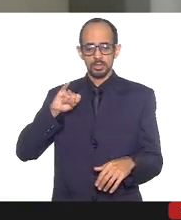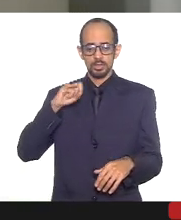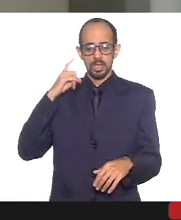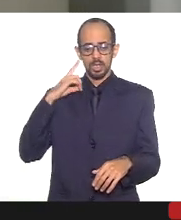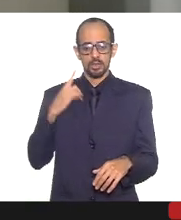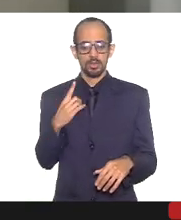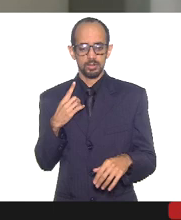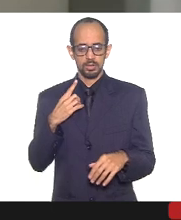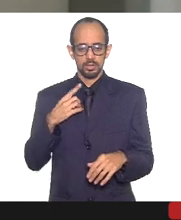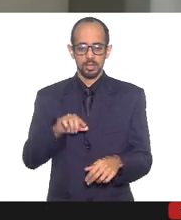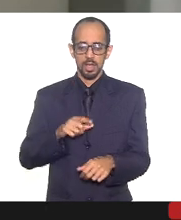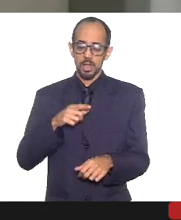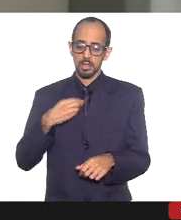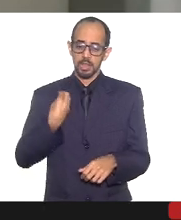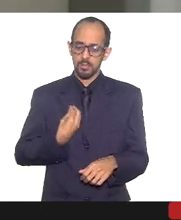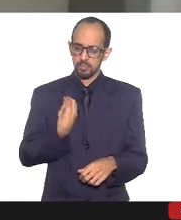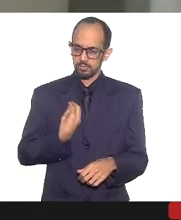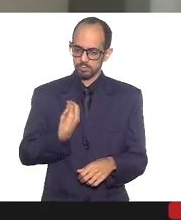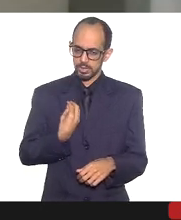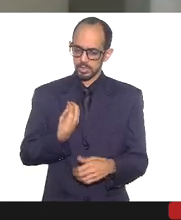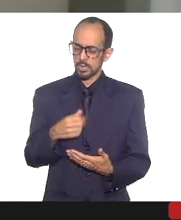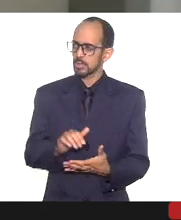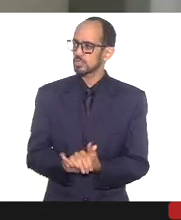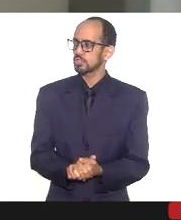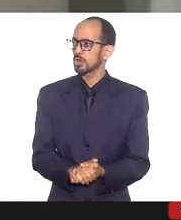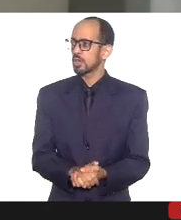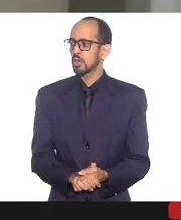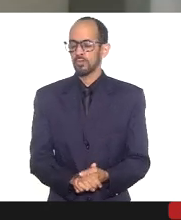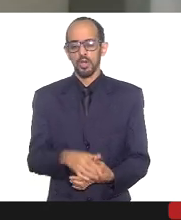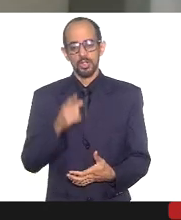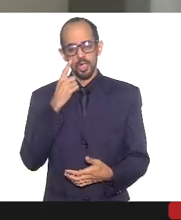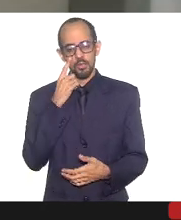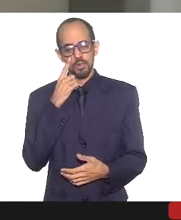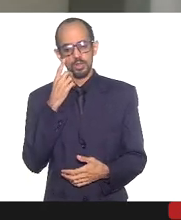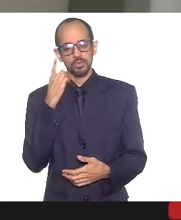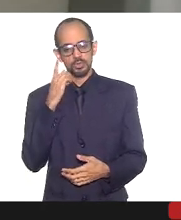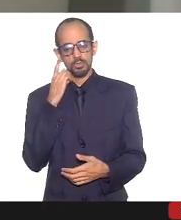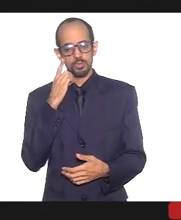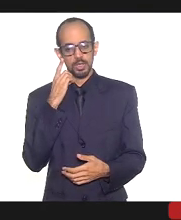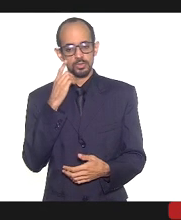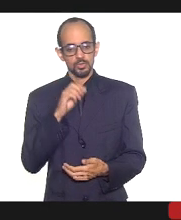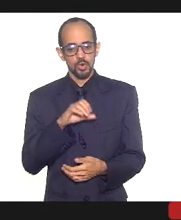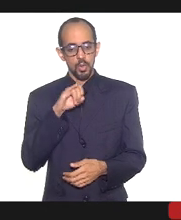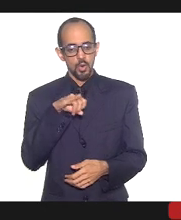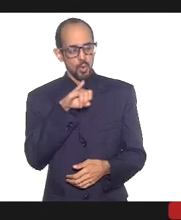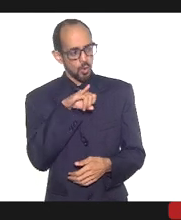que eu identifiquei aqui de parlamentares presentes à reunião. Secretário Conte.